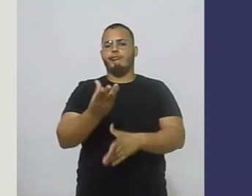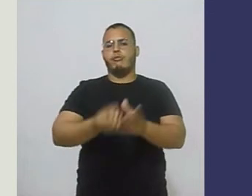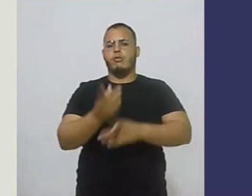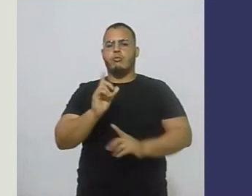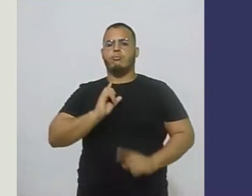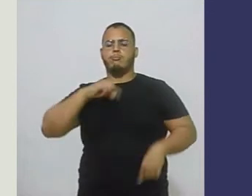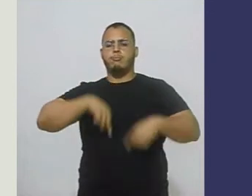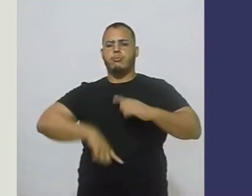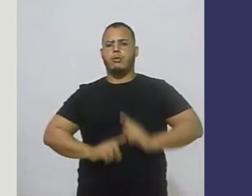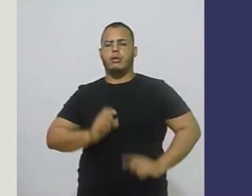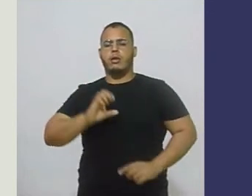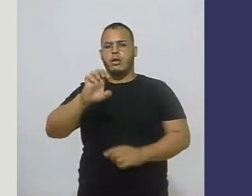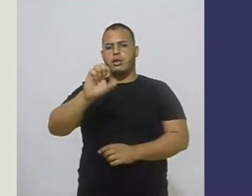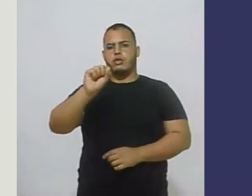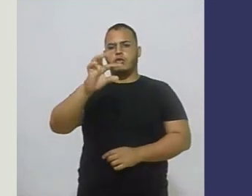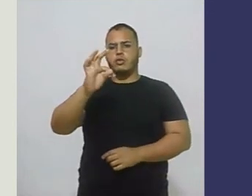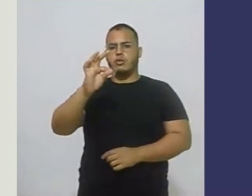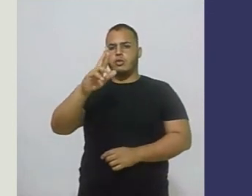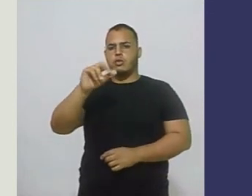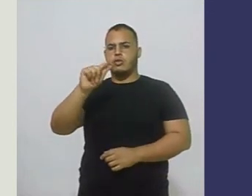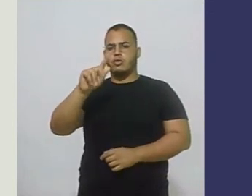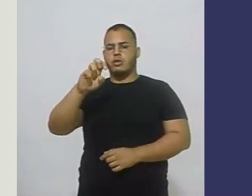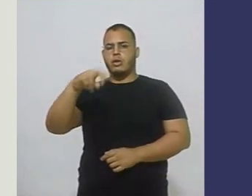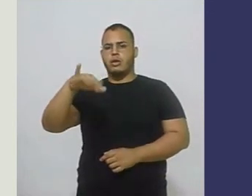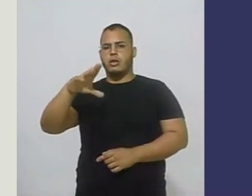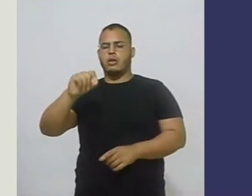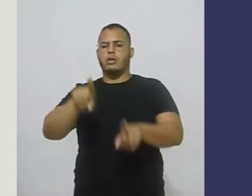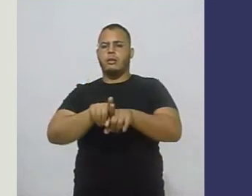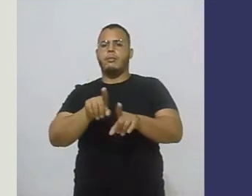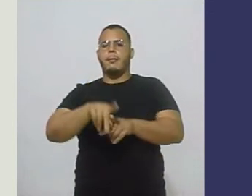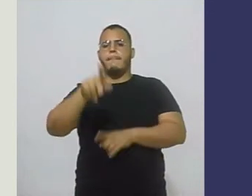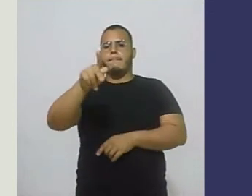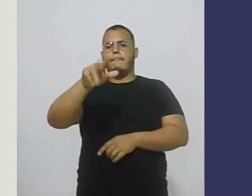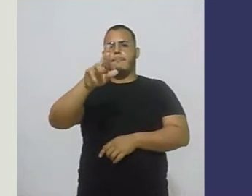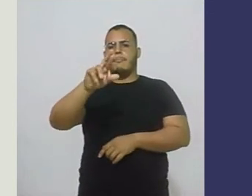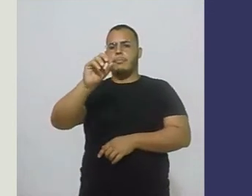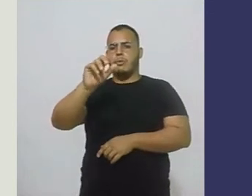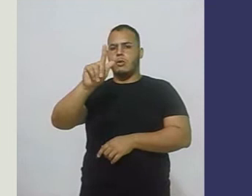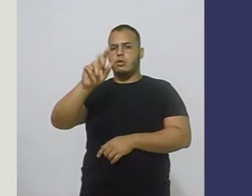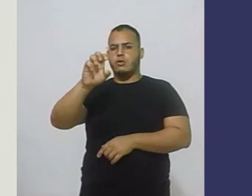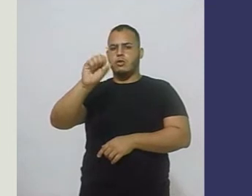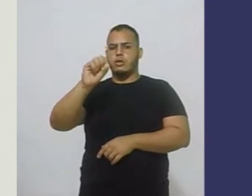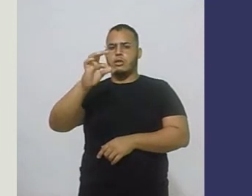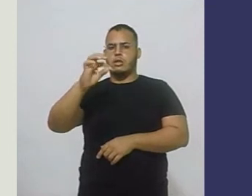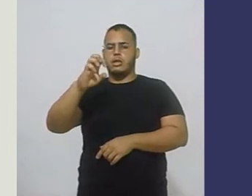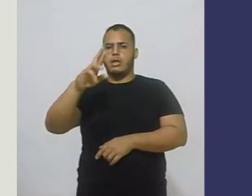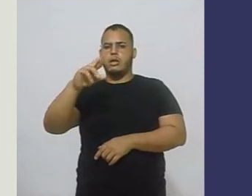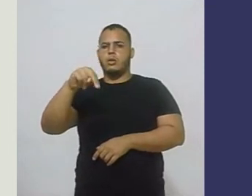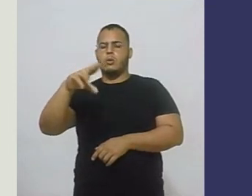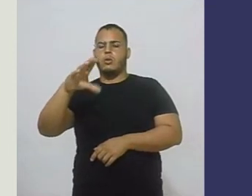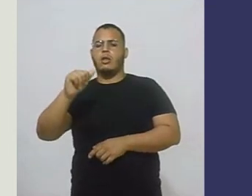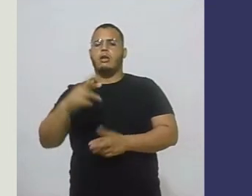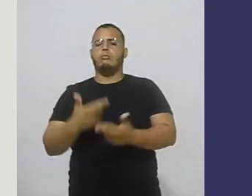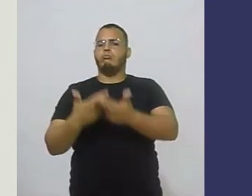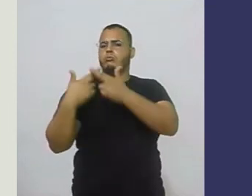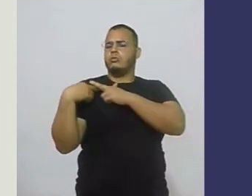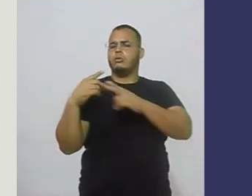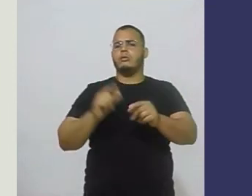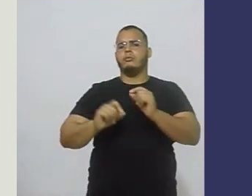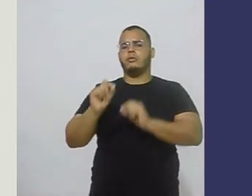hormônios como o estrogênio e a progesterona, certo? O estrogênio ele vai ser responsável